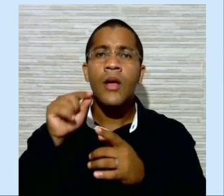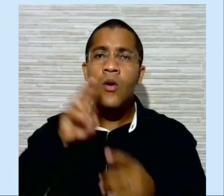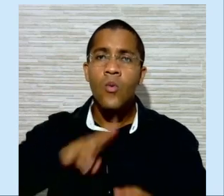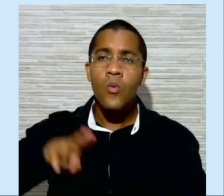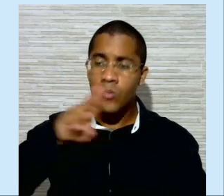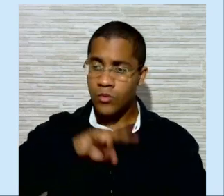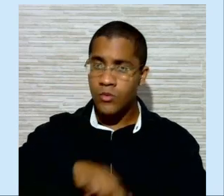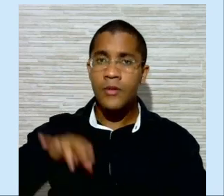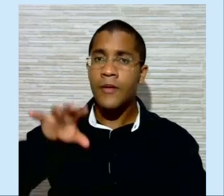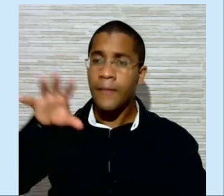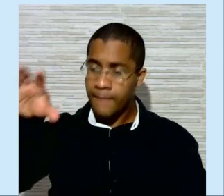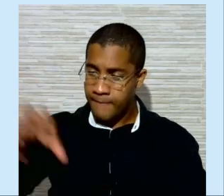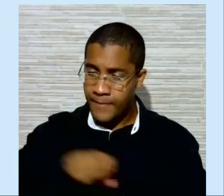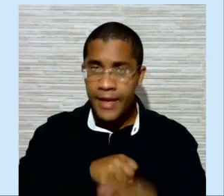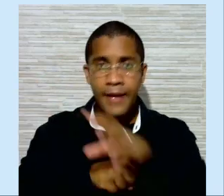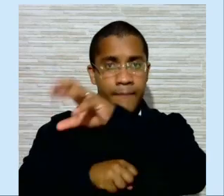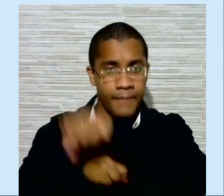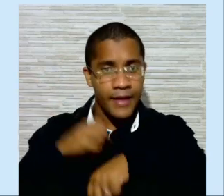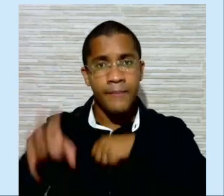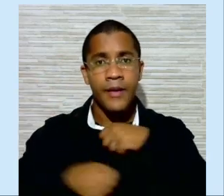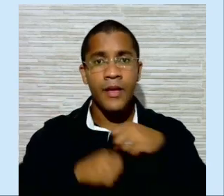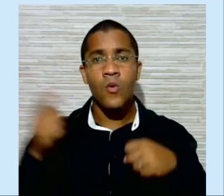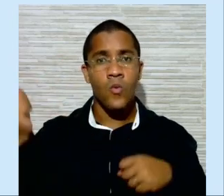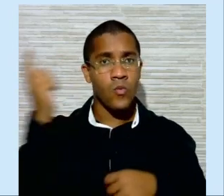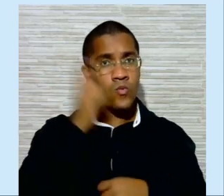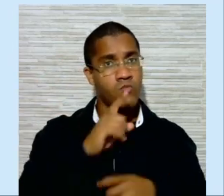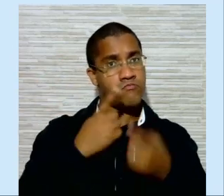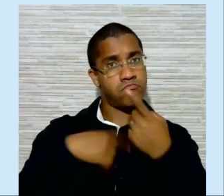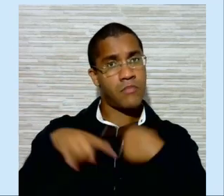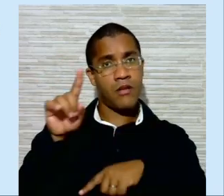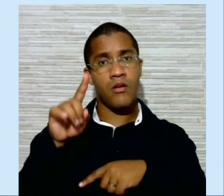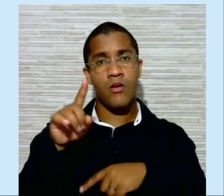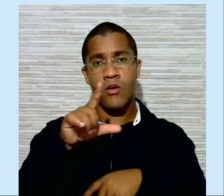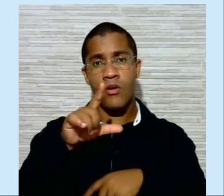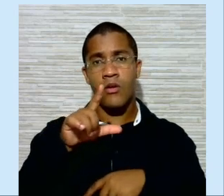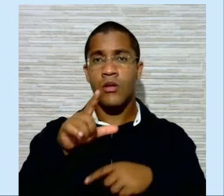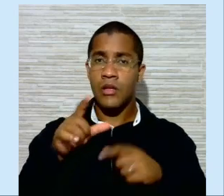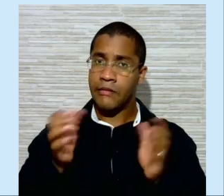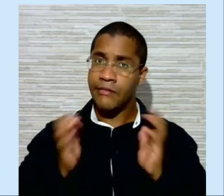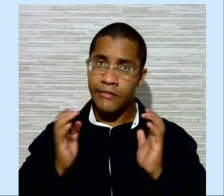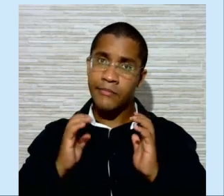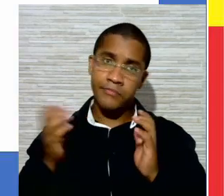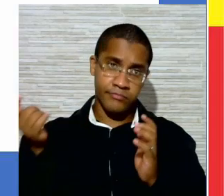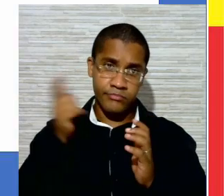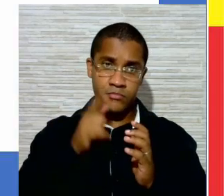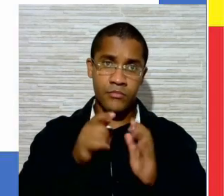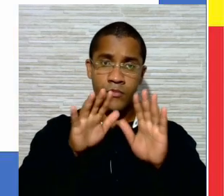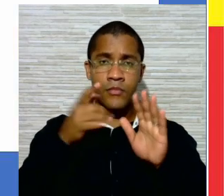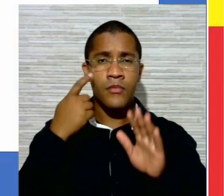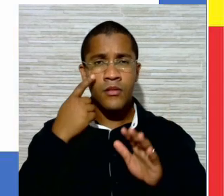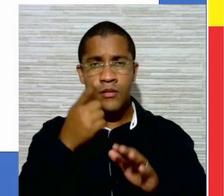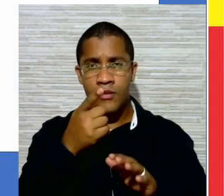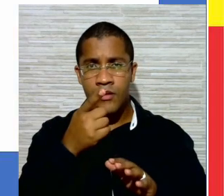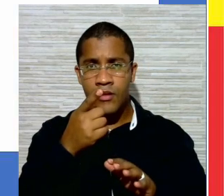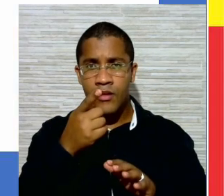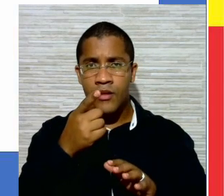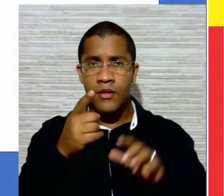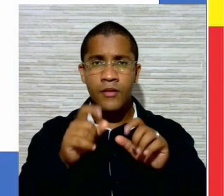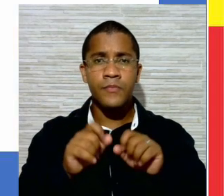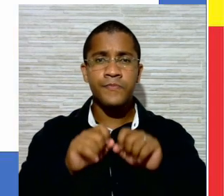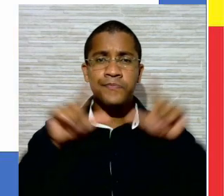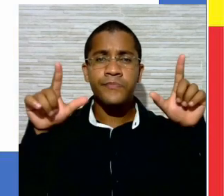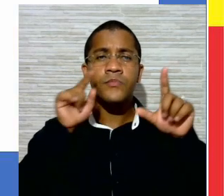tá? Ele está se utilizando da paisagem para obter algum lucro, para obter alguma riqueza. Acompanha na tela mais uma vez, você observa